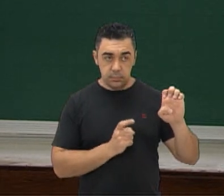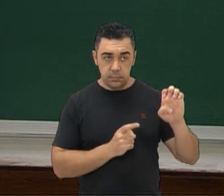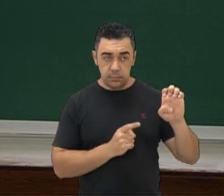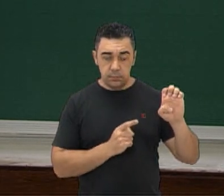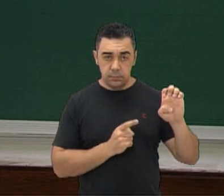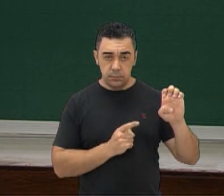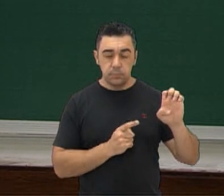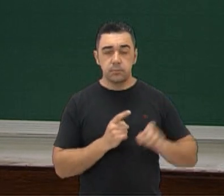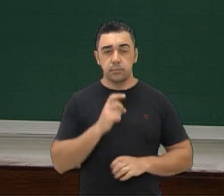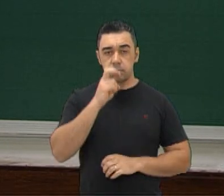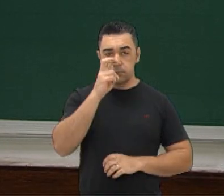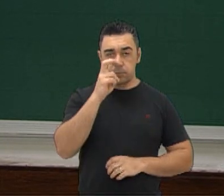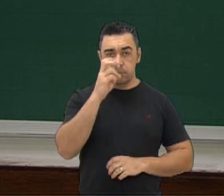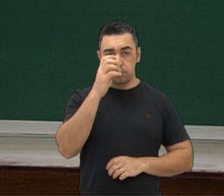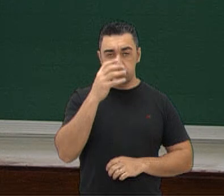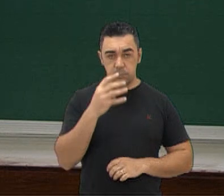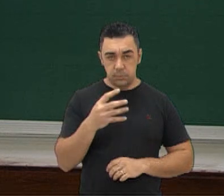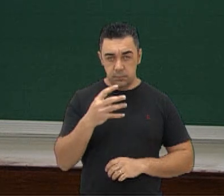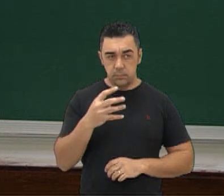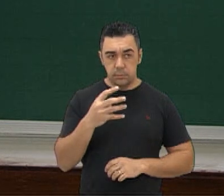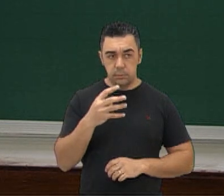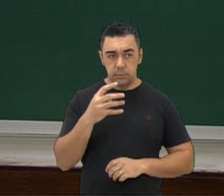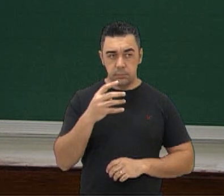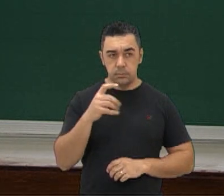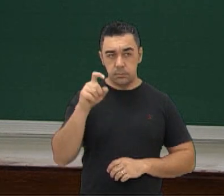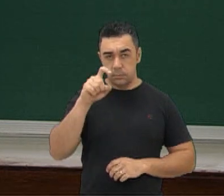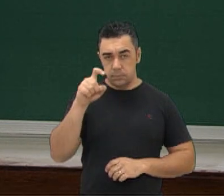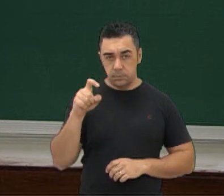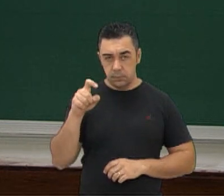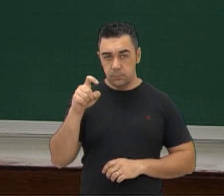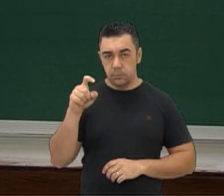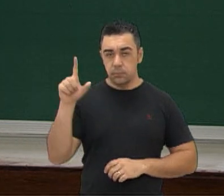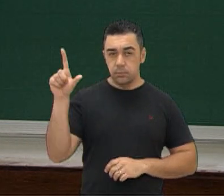número x é menor que 1. Veja só,